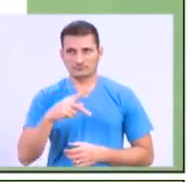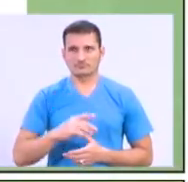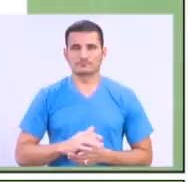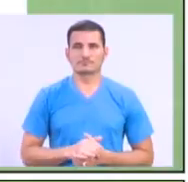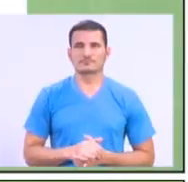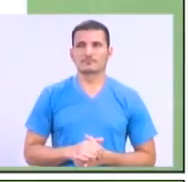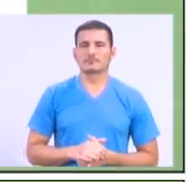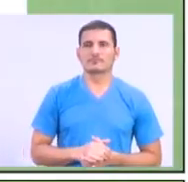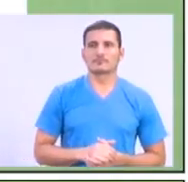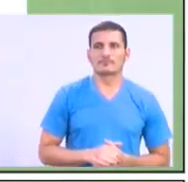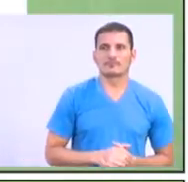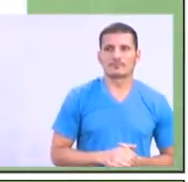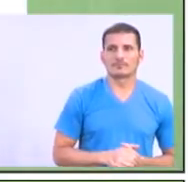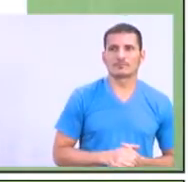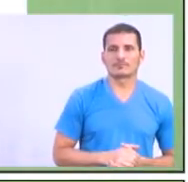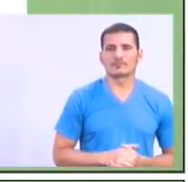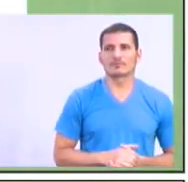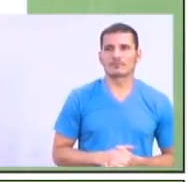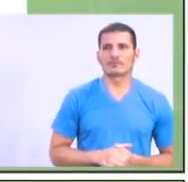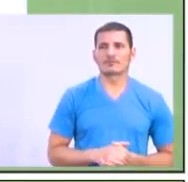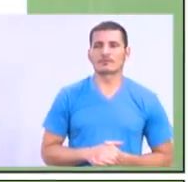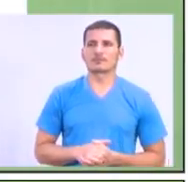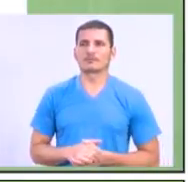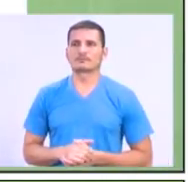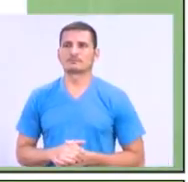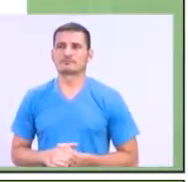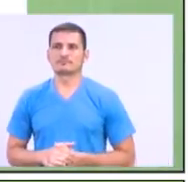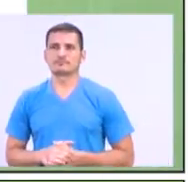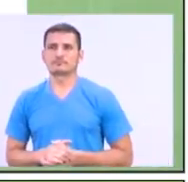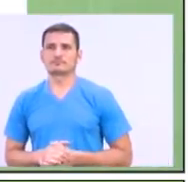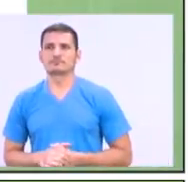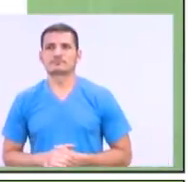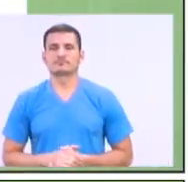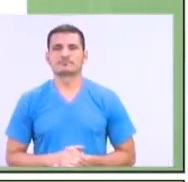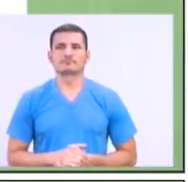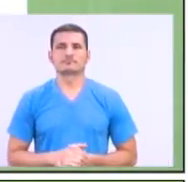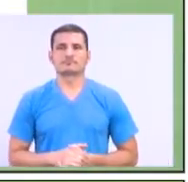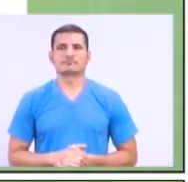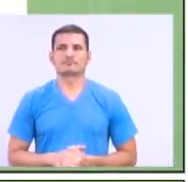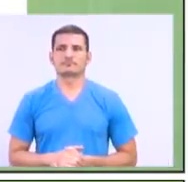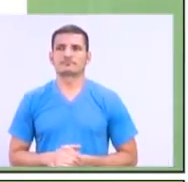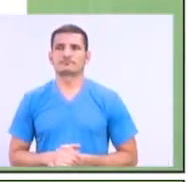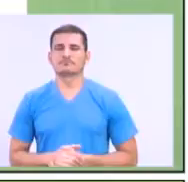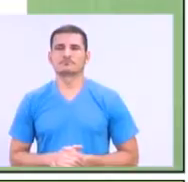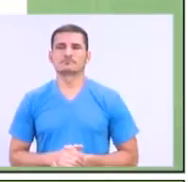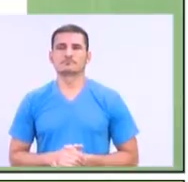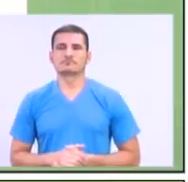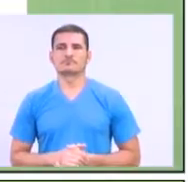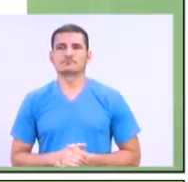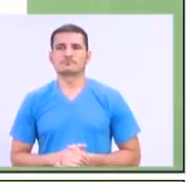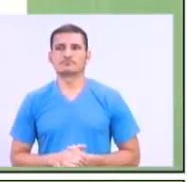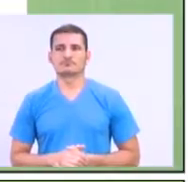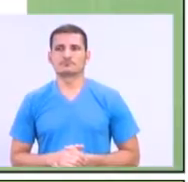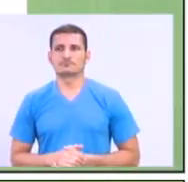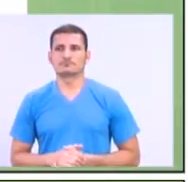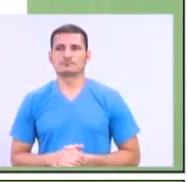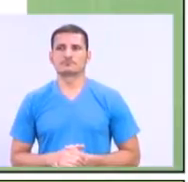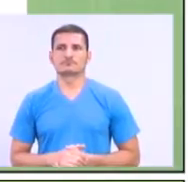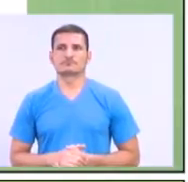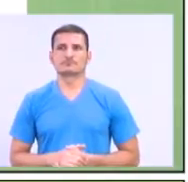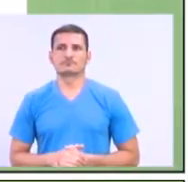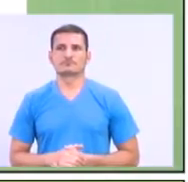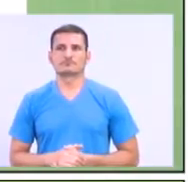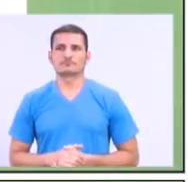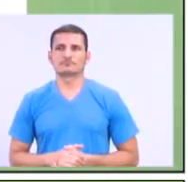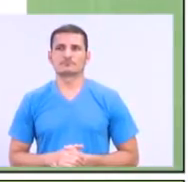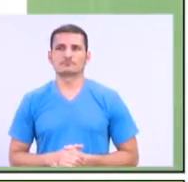Aqui nós temos uma questão básica, né? Então, como pré-requisito da nossa disciplina é HTML, né, esses códigos